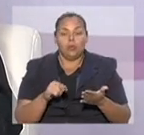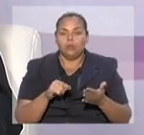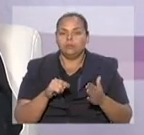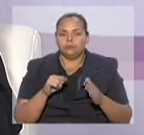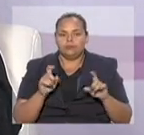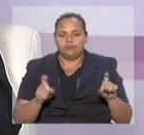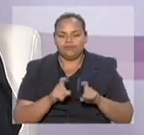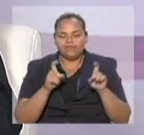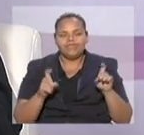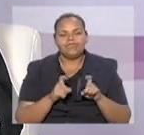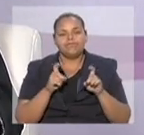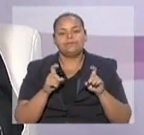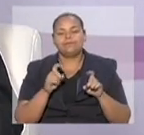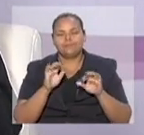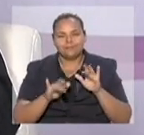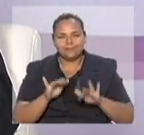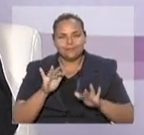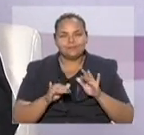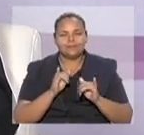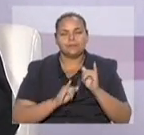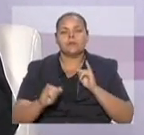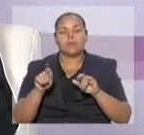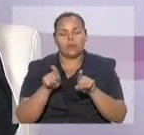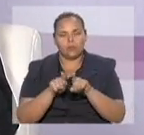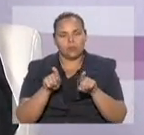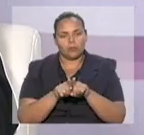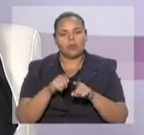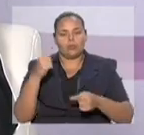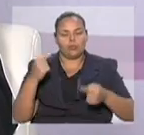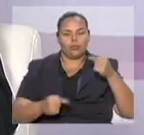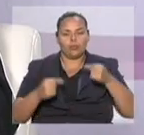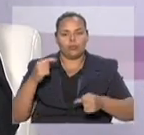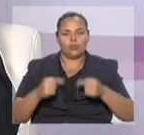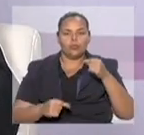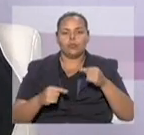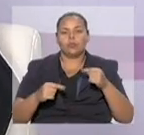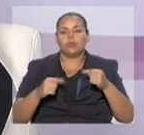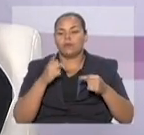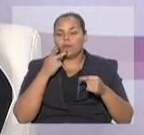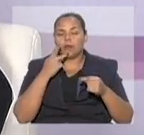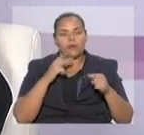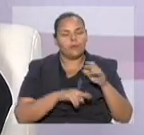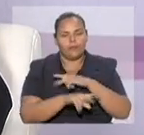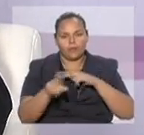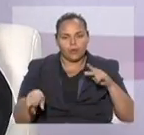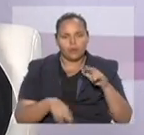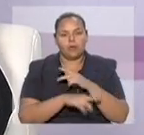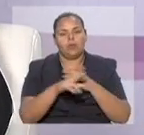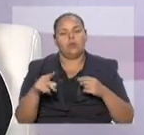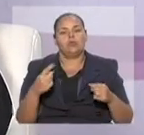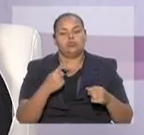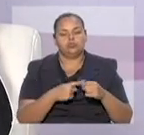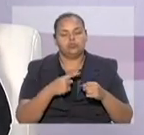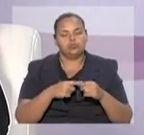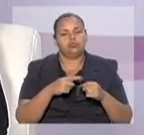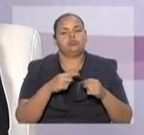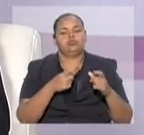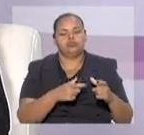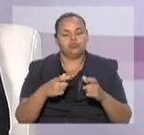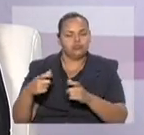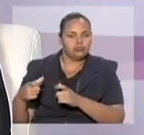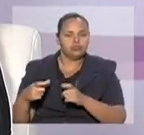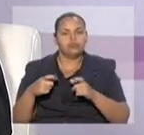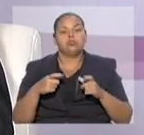bem definidos, como também uma articulação política, porque a gente está falando de diversos municípios com interesses distintos,